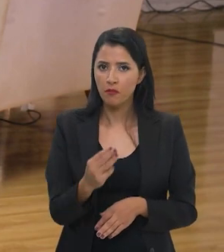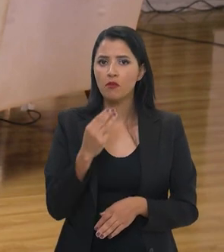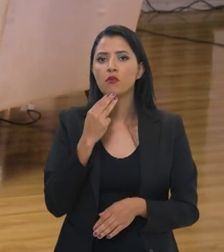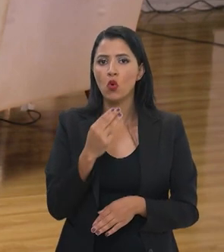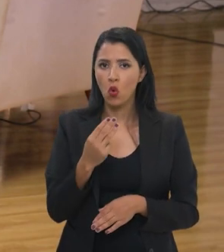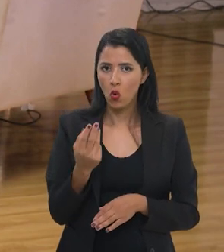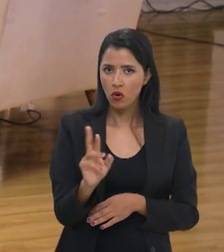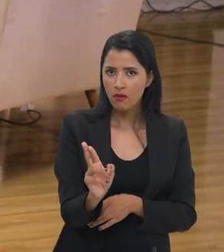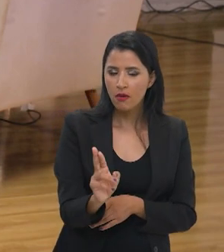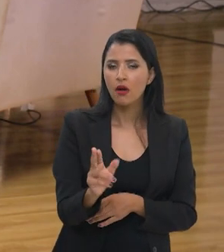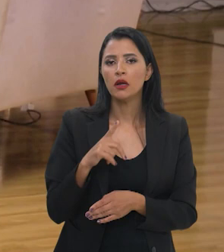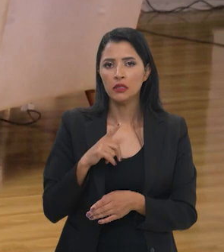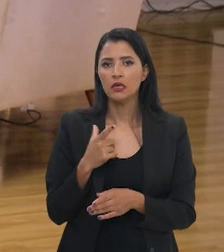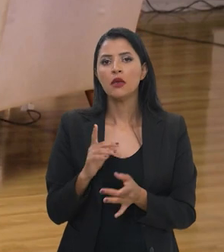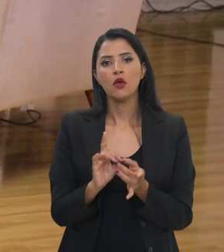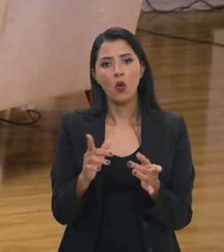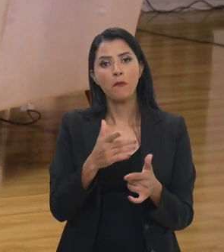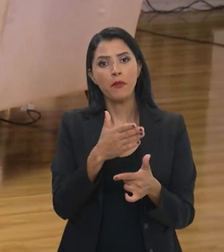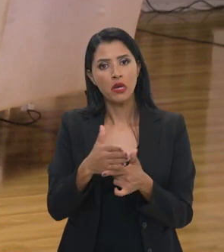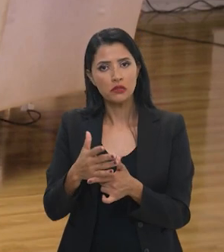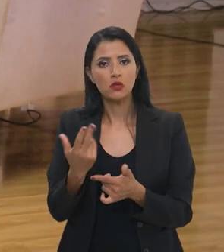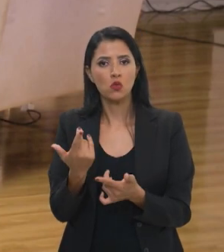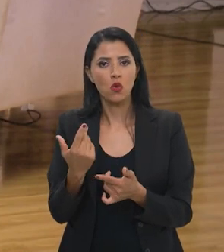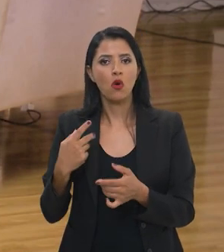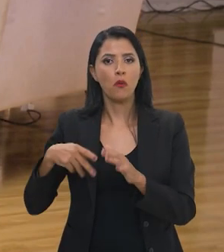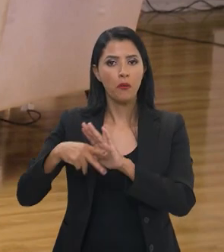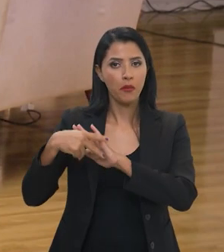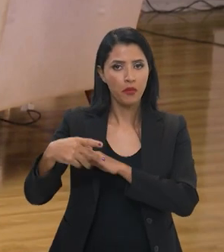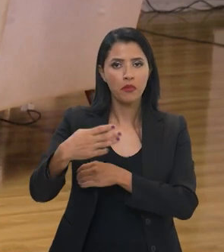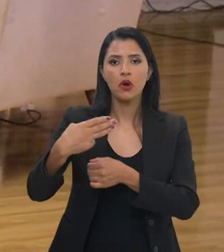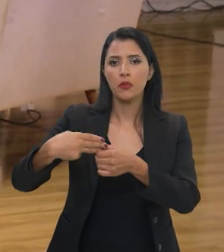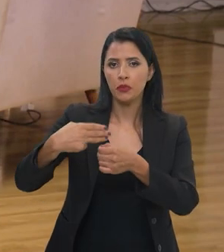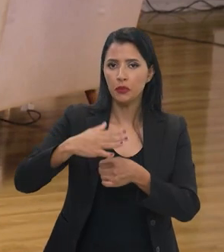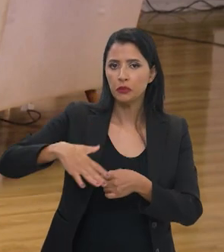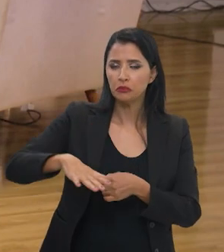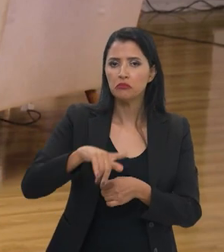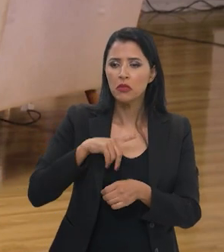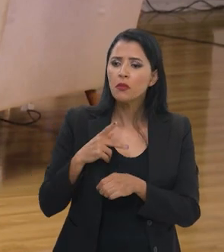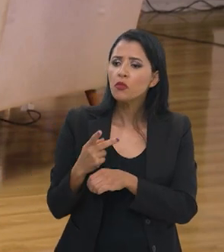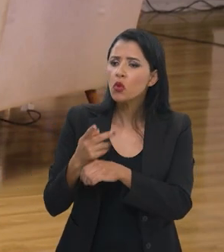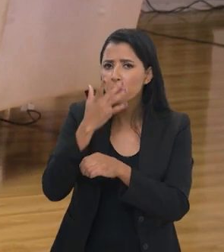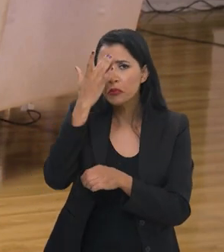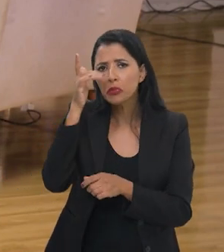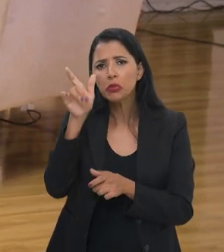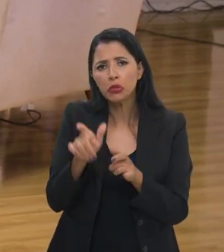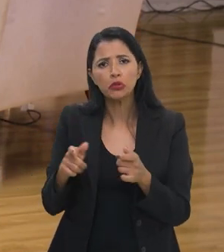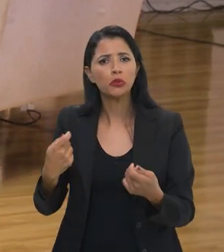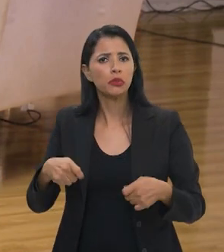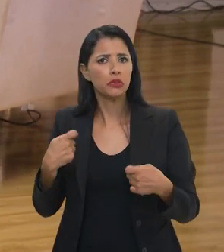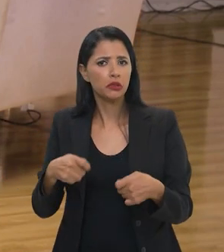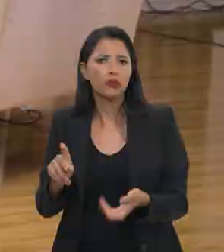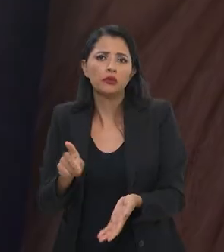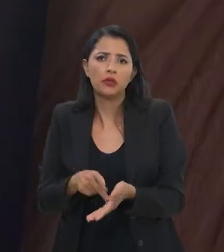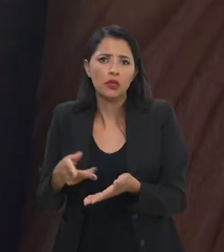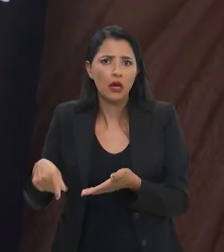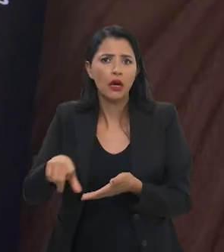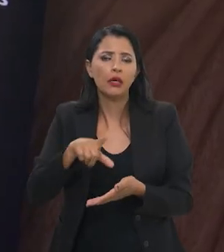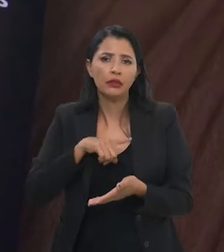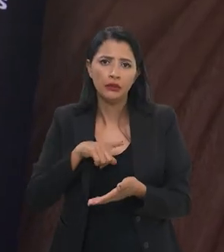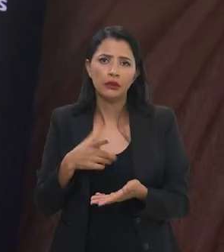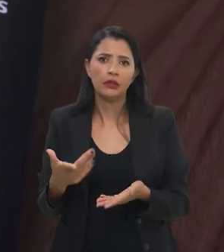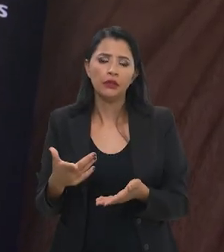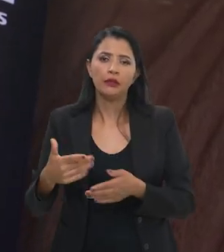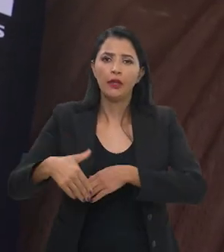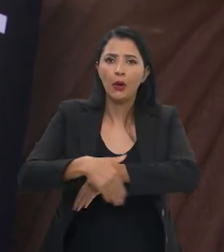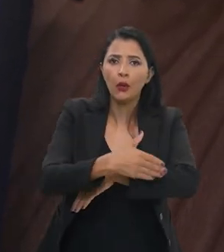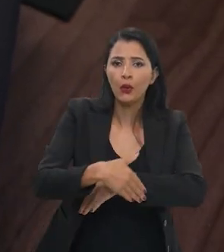de reais e vamos liberar mais outra parcela igual para os municípios para ir atrás das pessoas né que